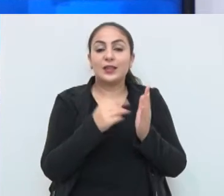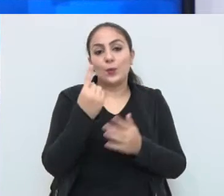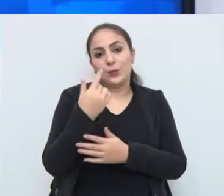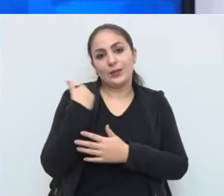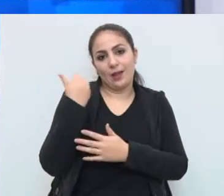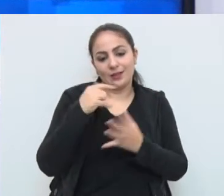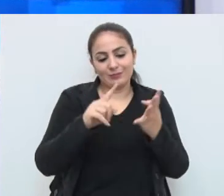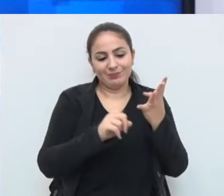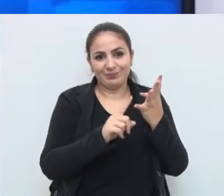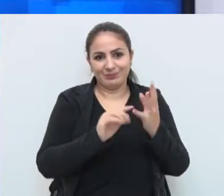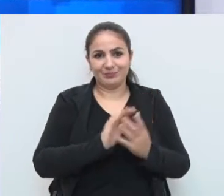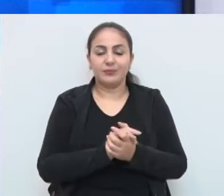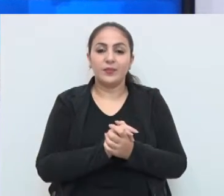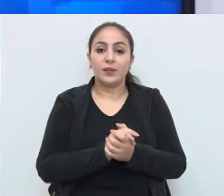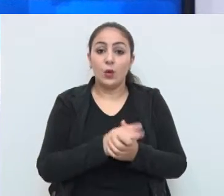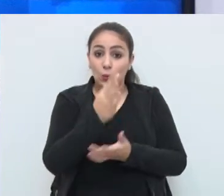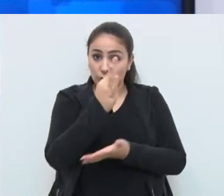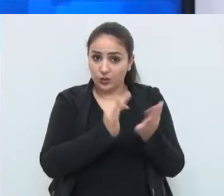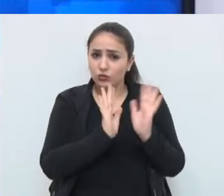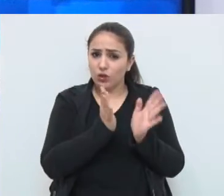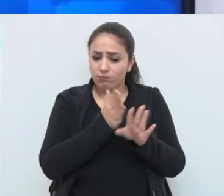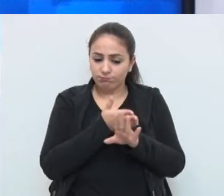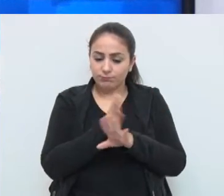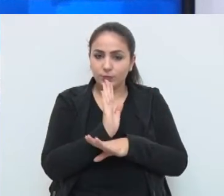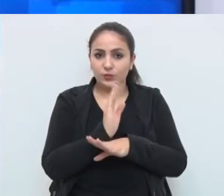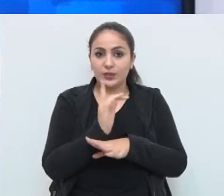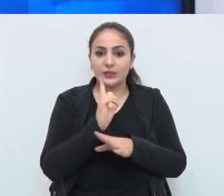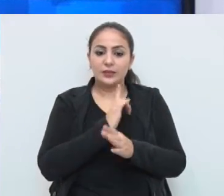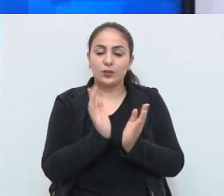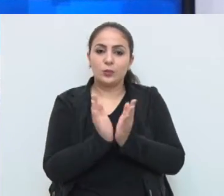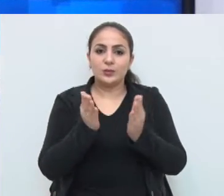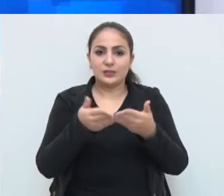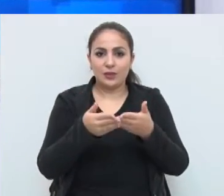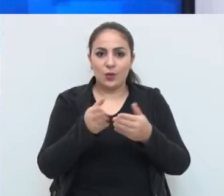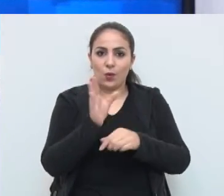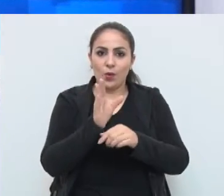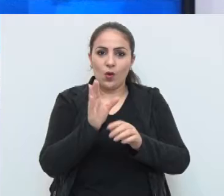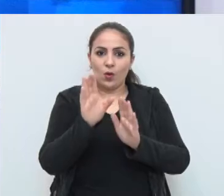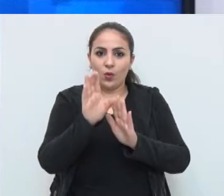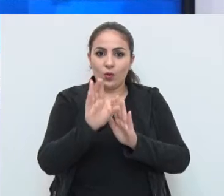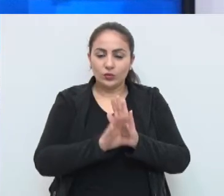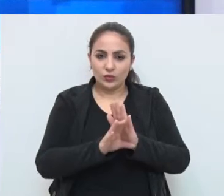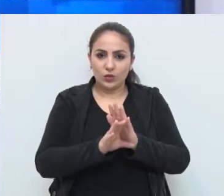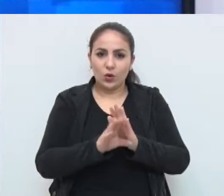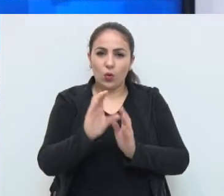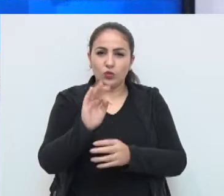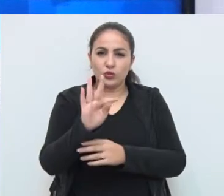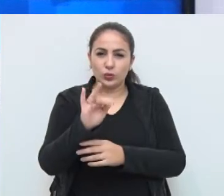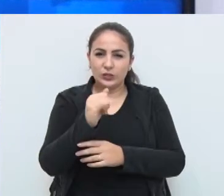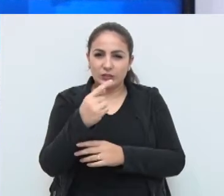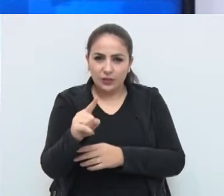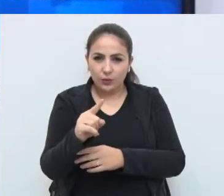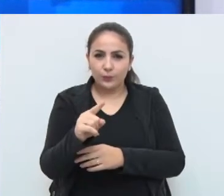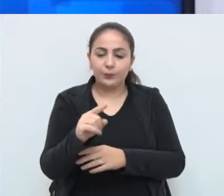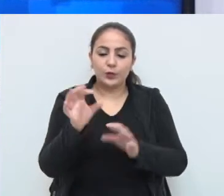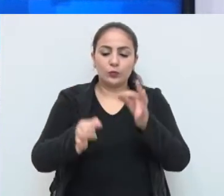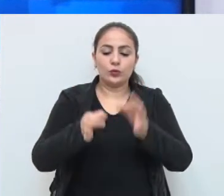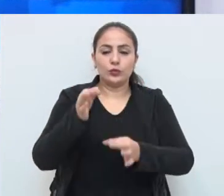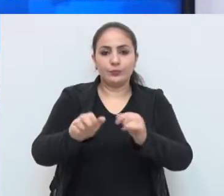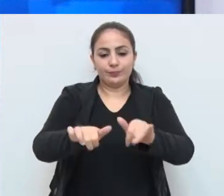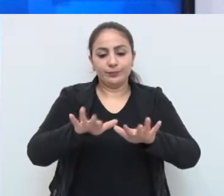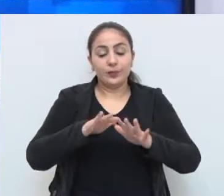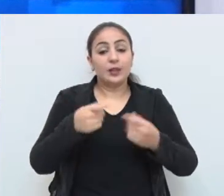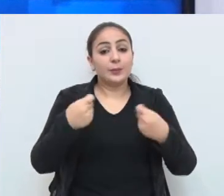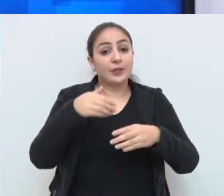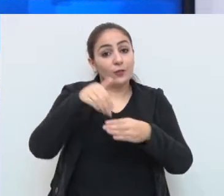até 1 ano. O texto já foi aprovado pela Comissão de Constituição e Justiça da Assembleia Legislativa e deve